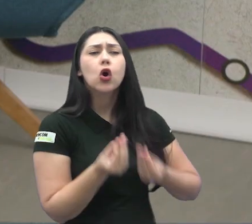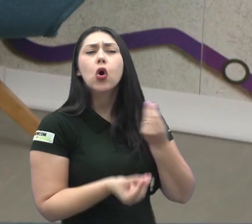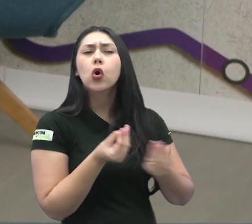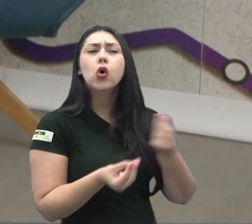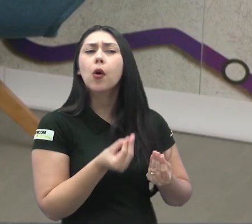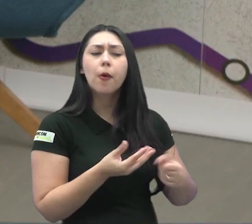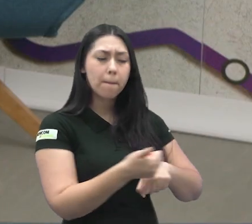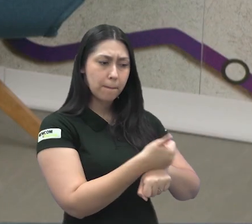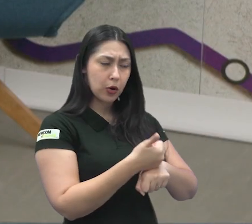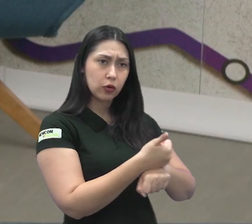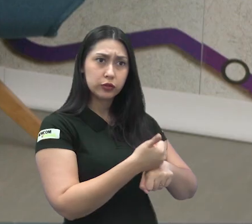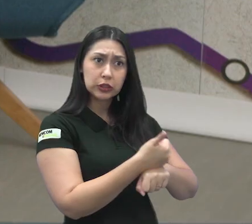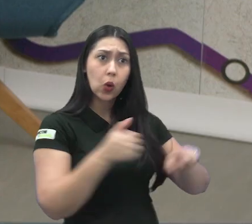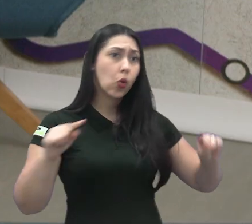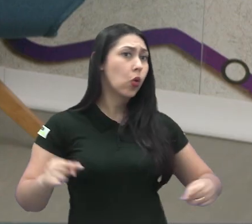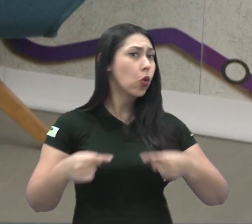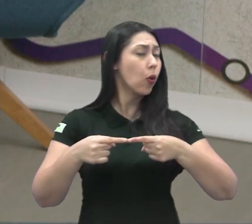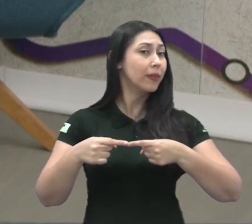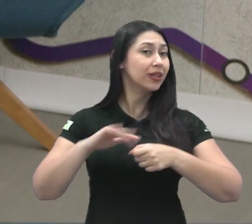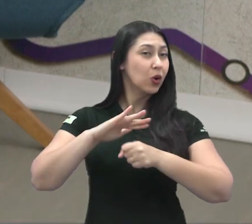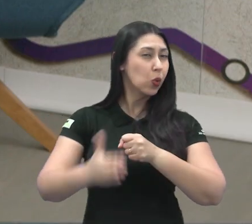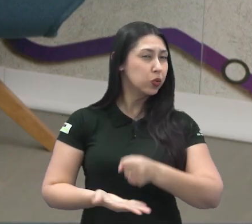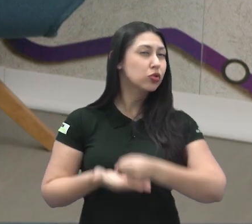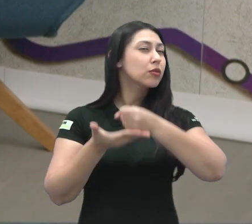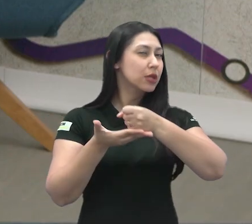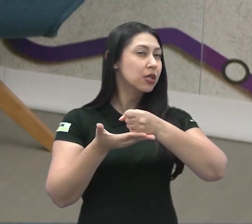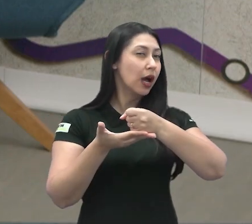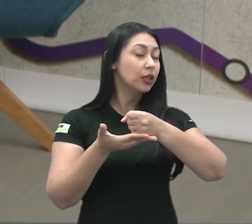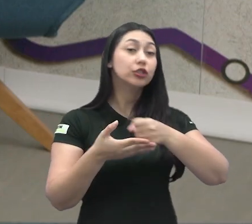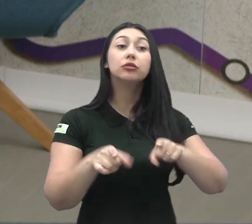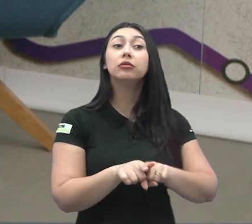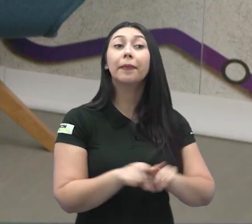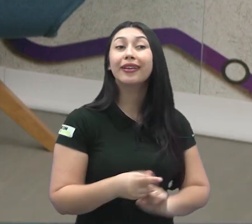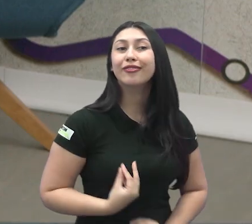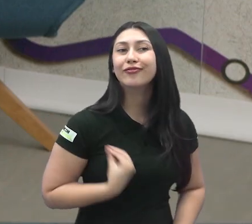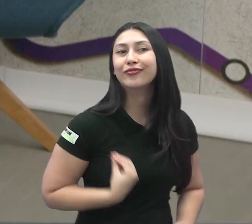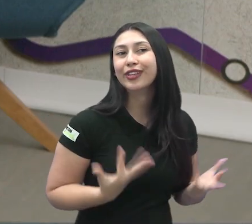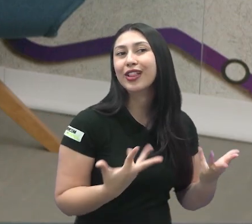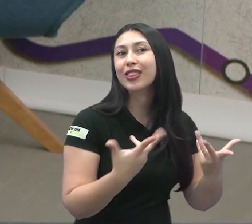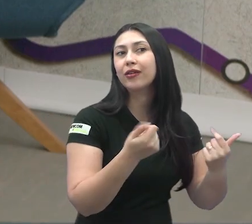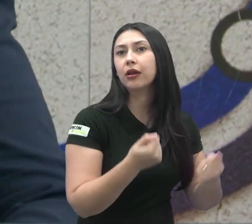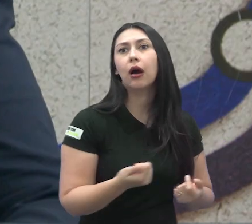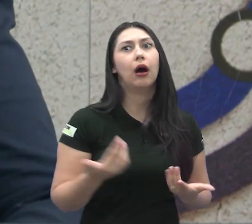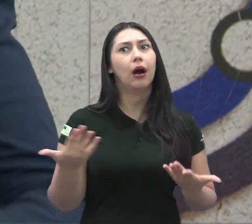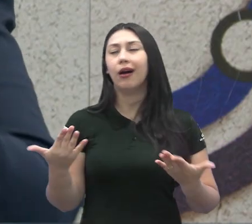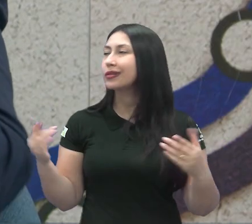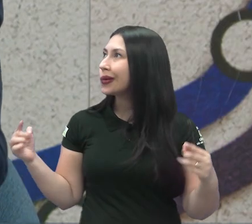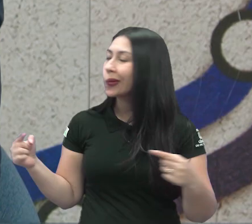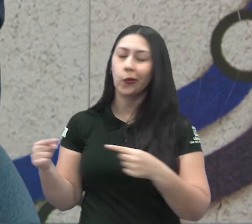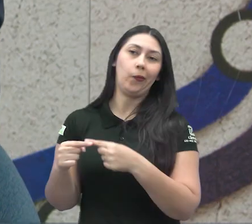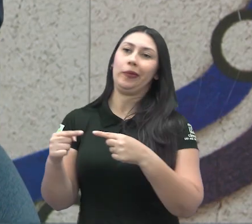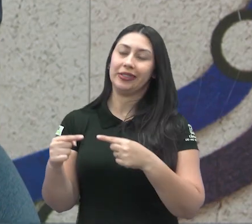zootecnia se relaciona com temas como a sustentabilidade e bem-estar animal? Ah, total.